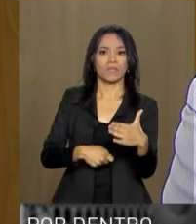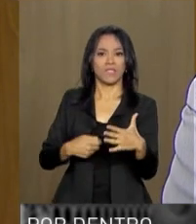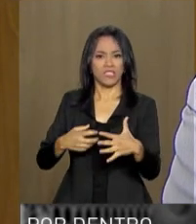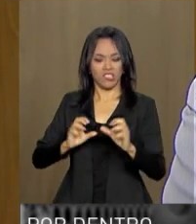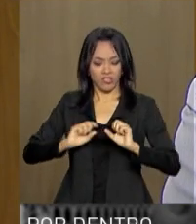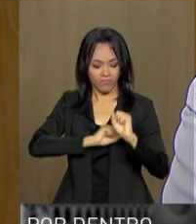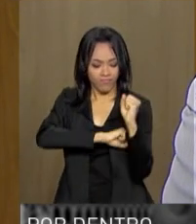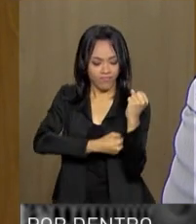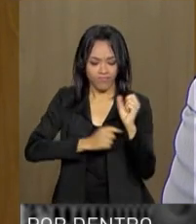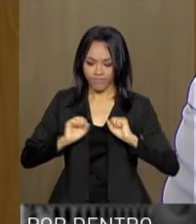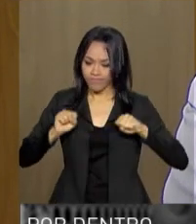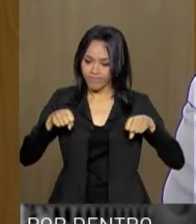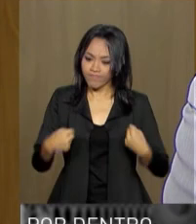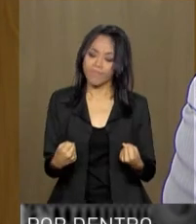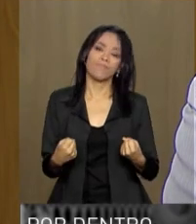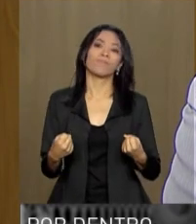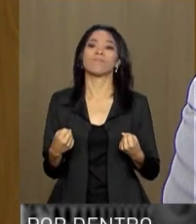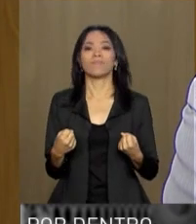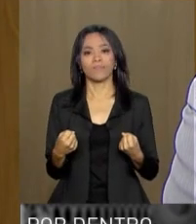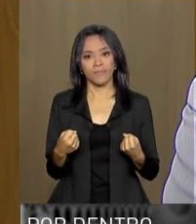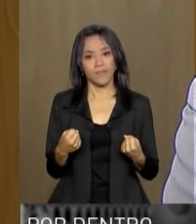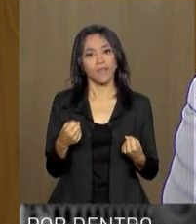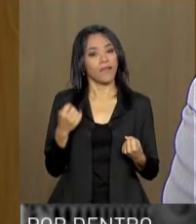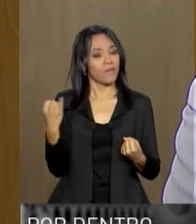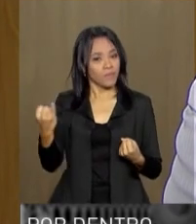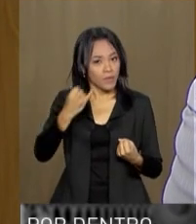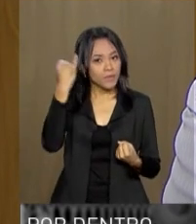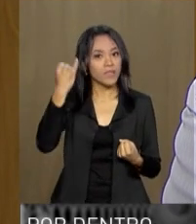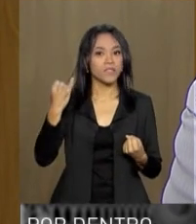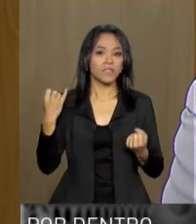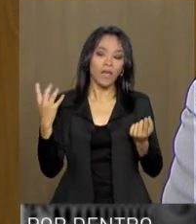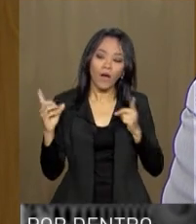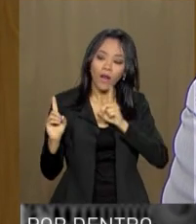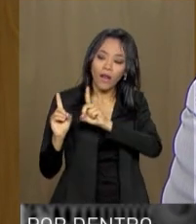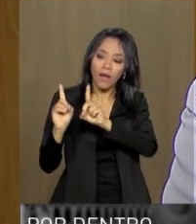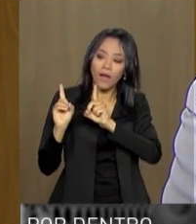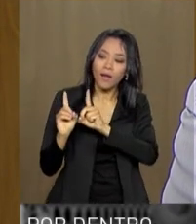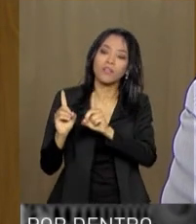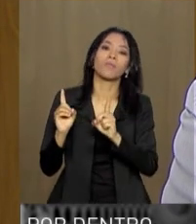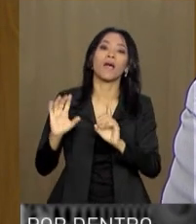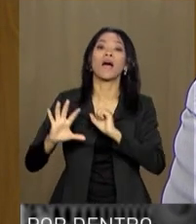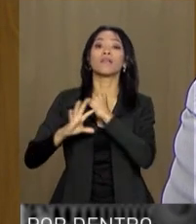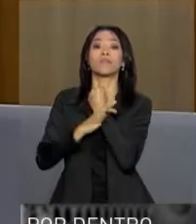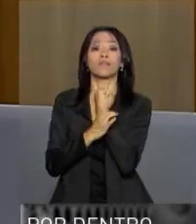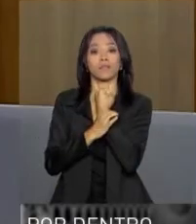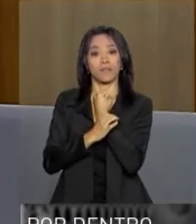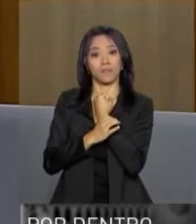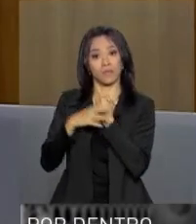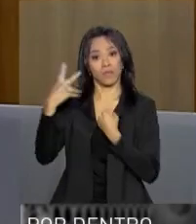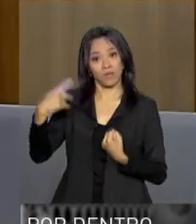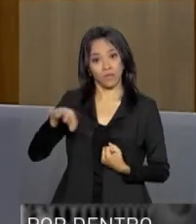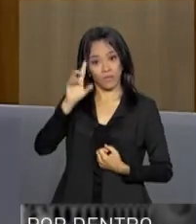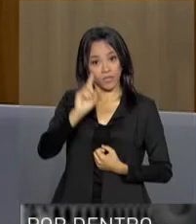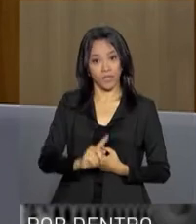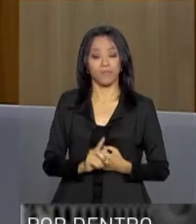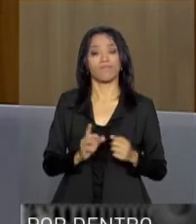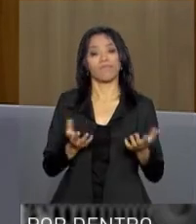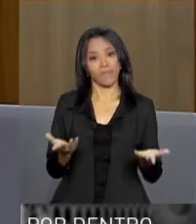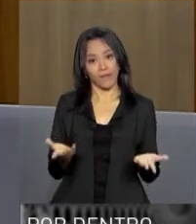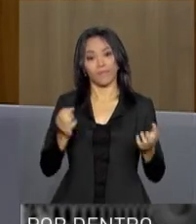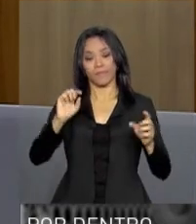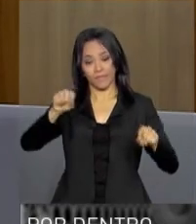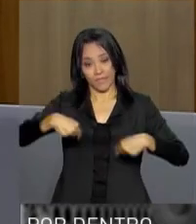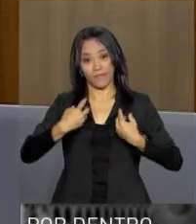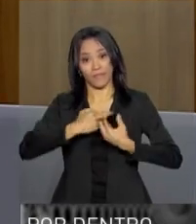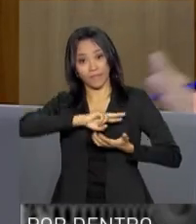sempre estar ao lado para que a os seus direitos ele seja um grande dia são muitos os desafios bem estamos no ar com o programa